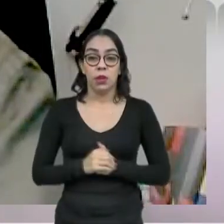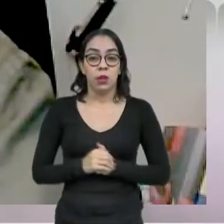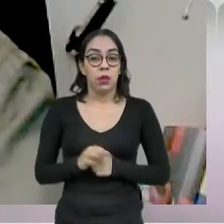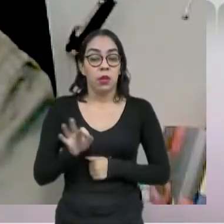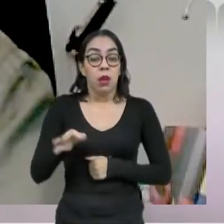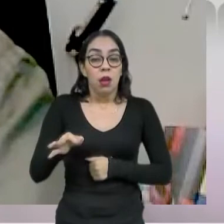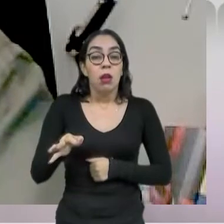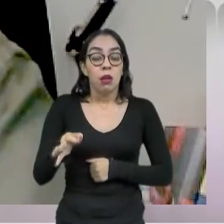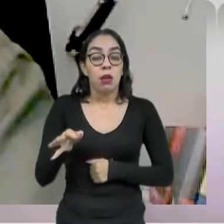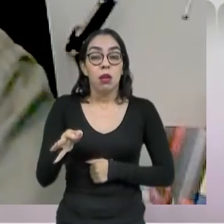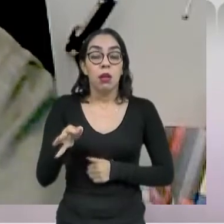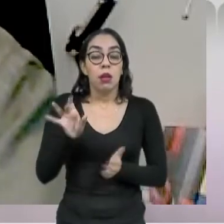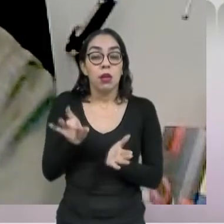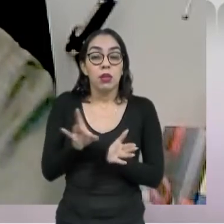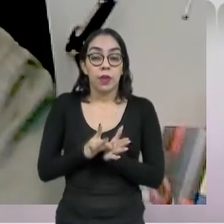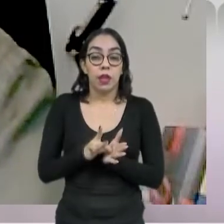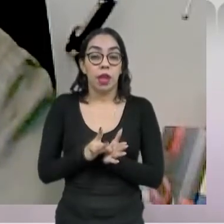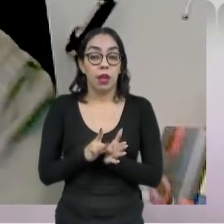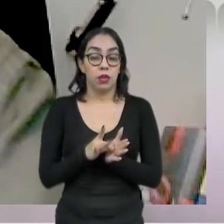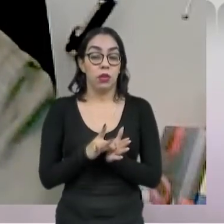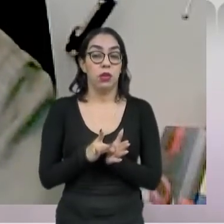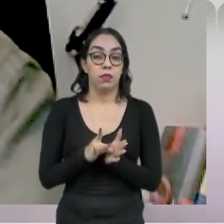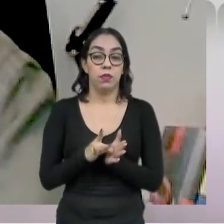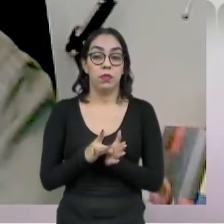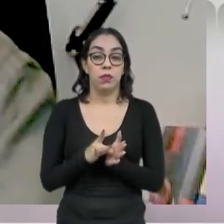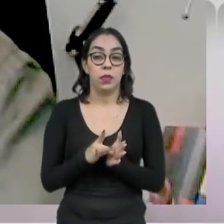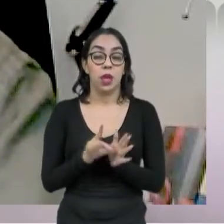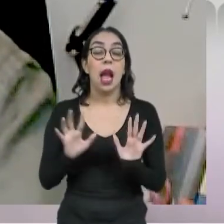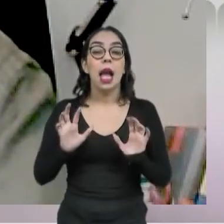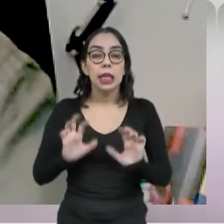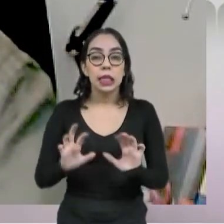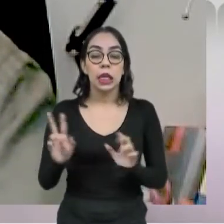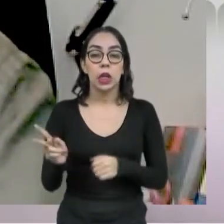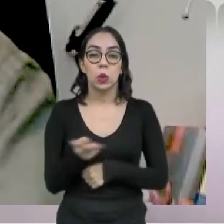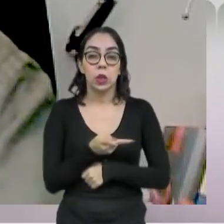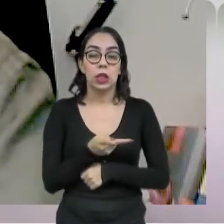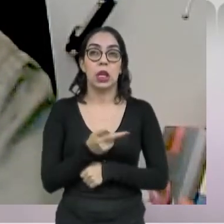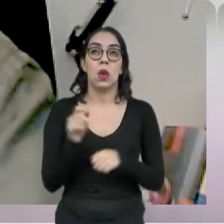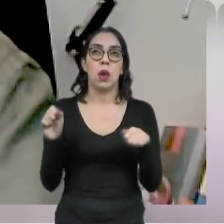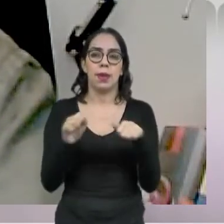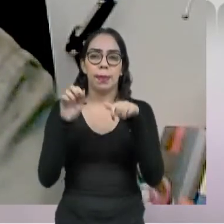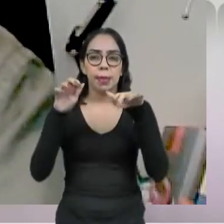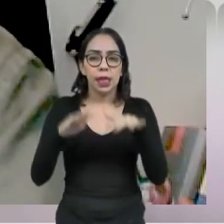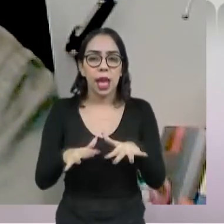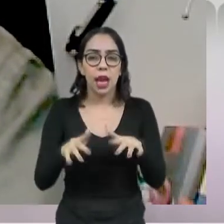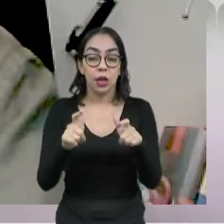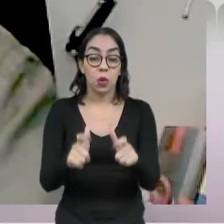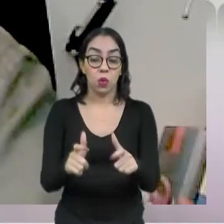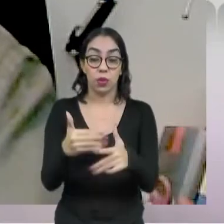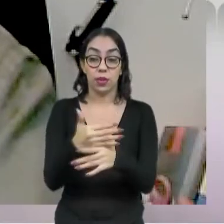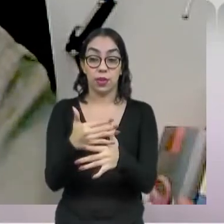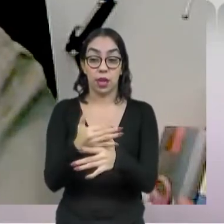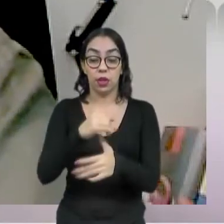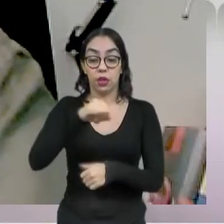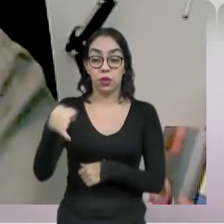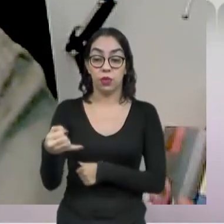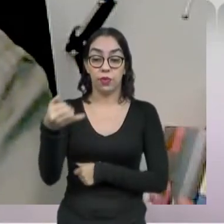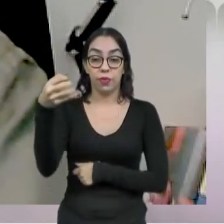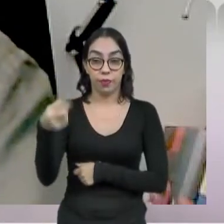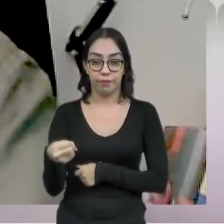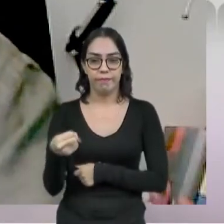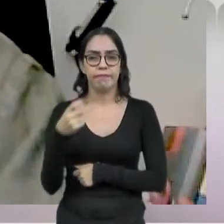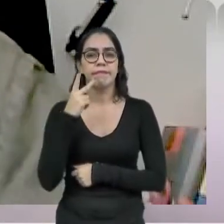Ou seja, houve esse suposto, esse presumido milagre em Juazeiro do Norte, um suposto